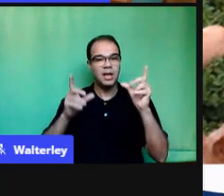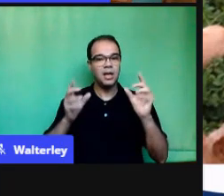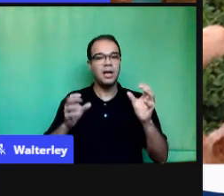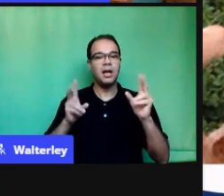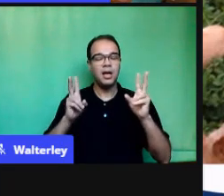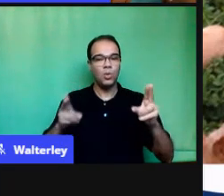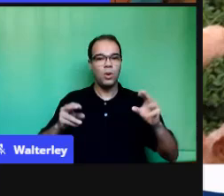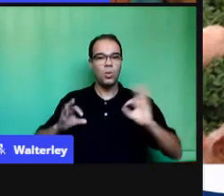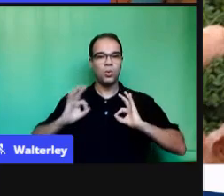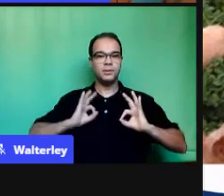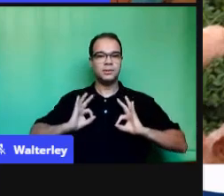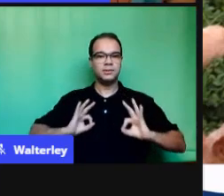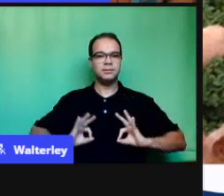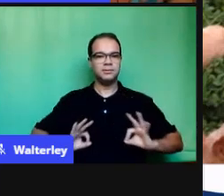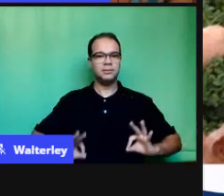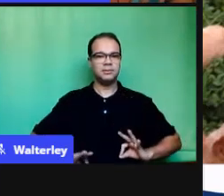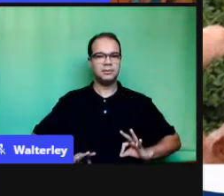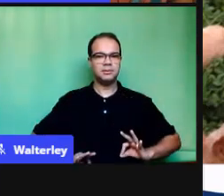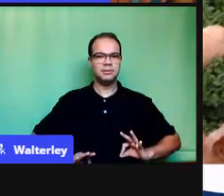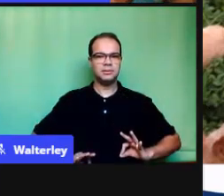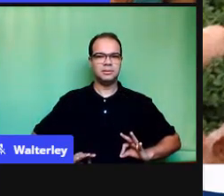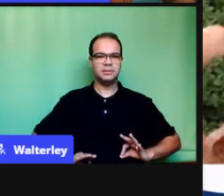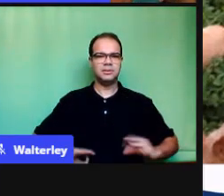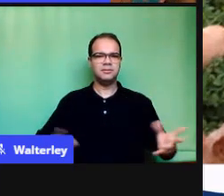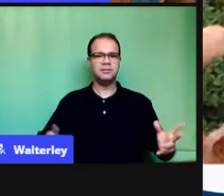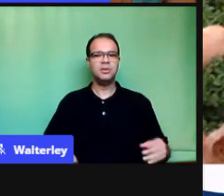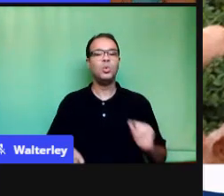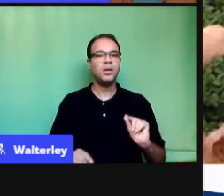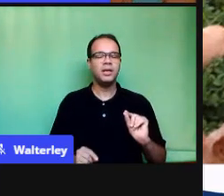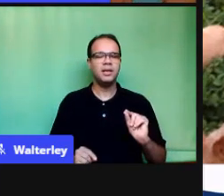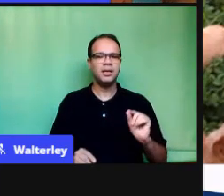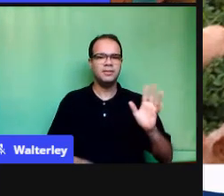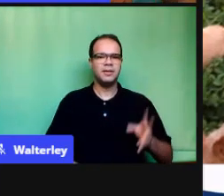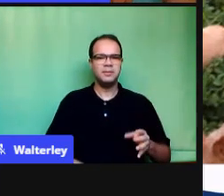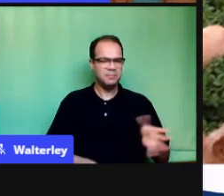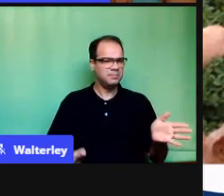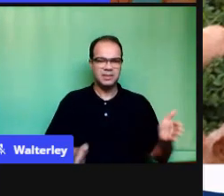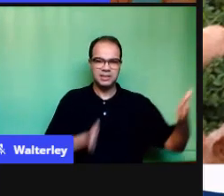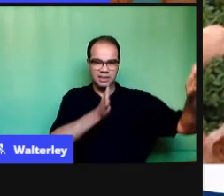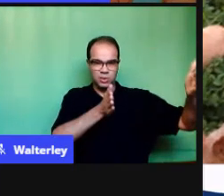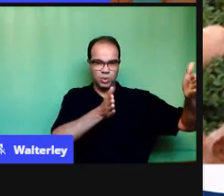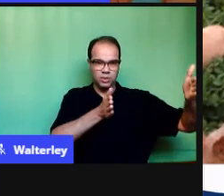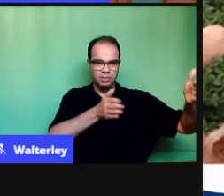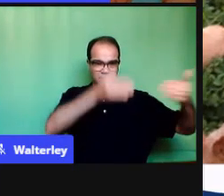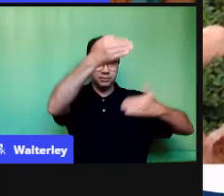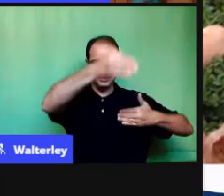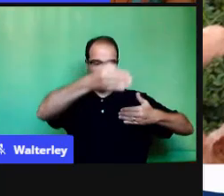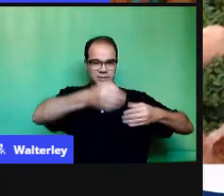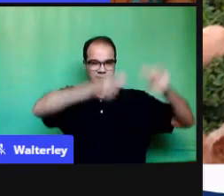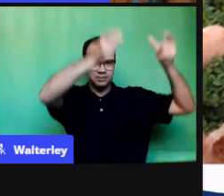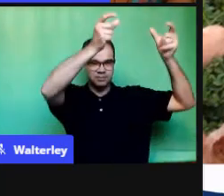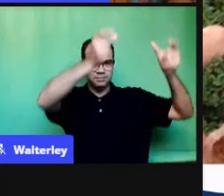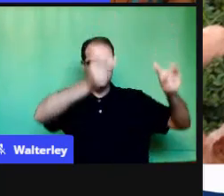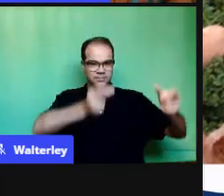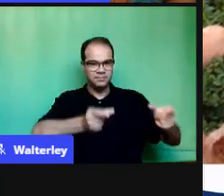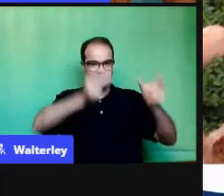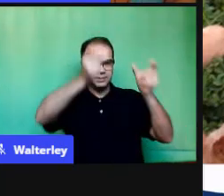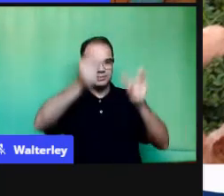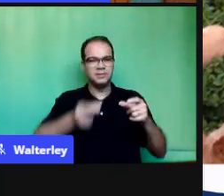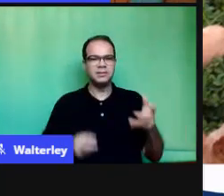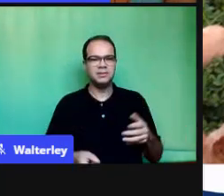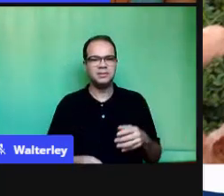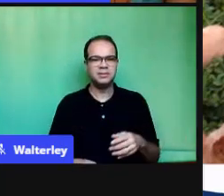em cativeiro, ficam num ócio muito grande, e a gente precisa montar estratégias para que esse